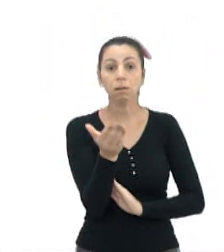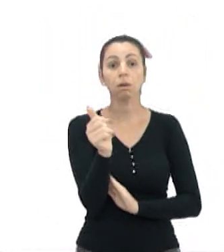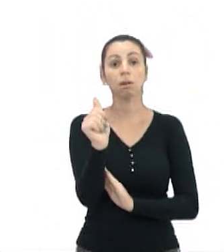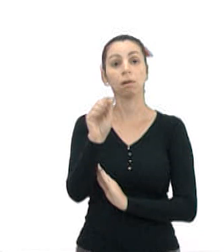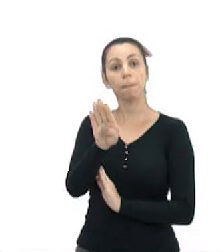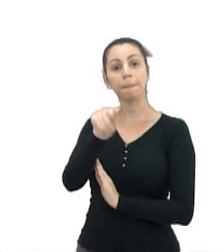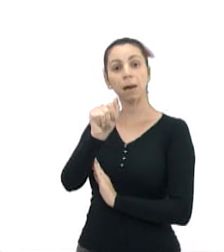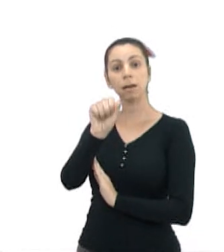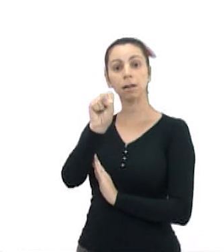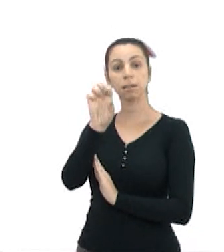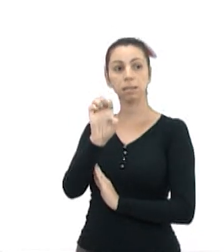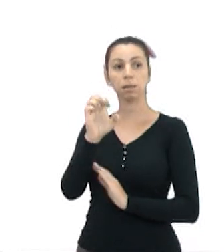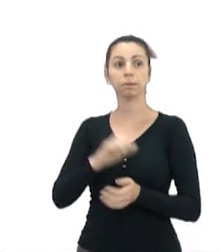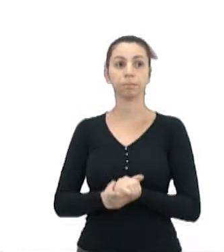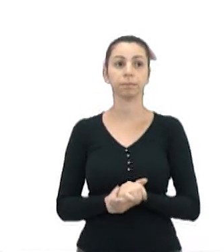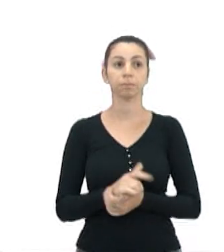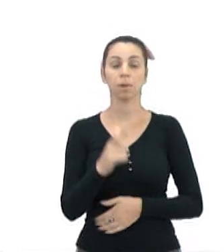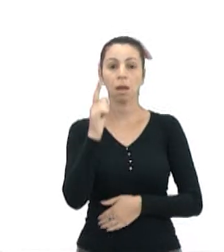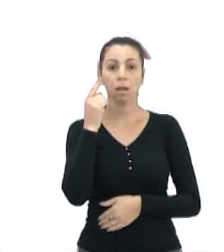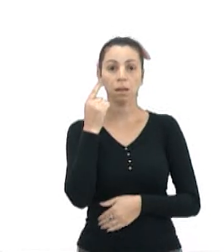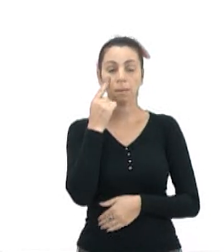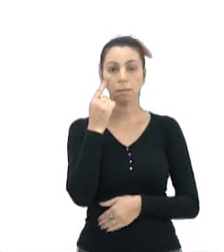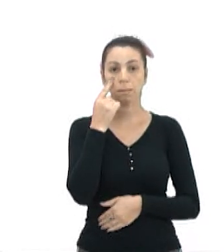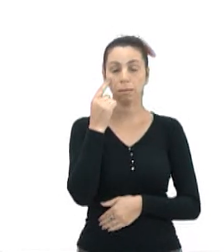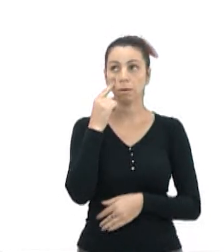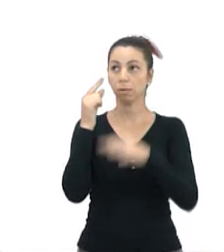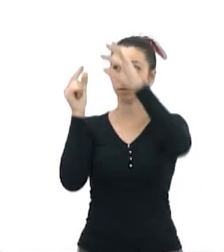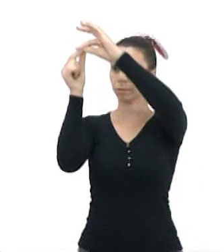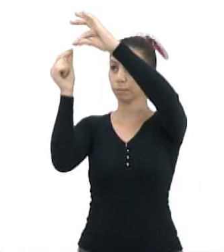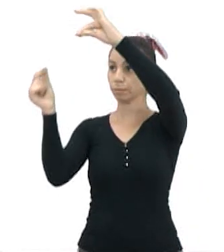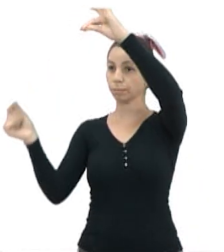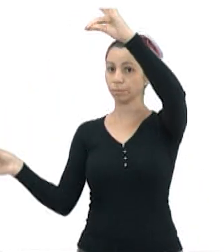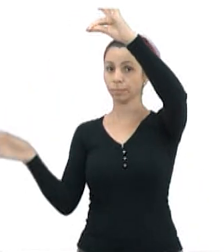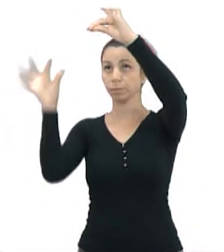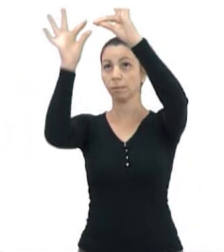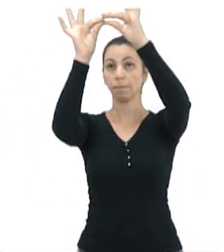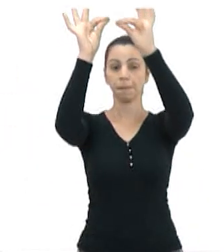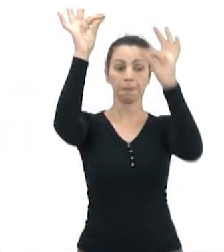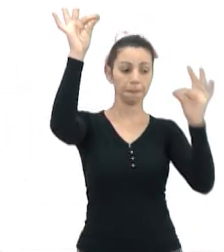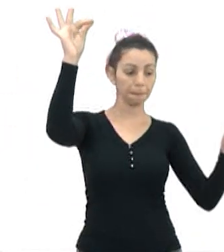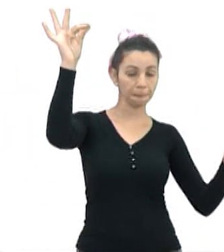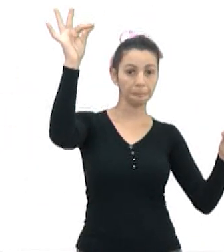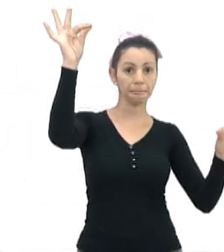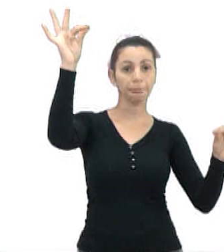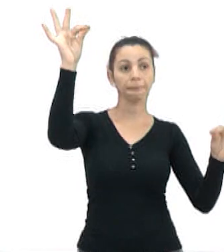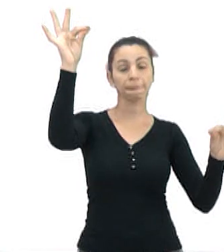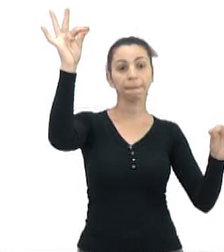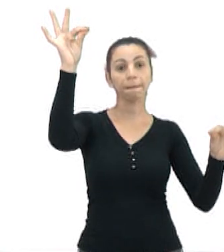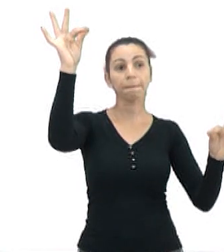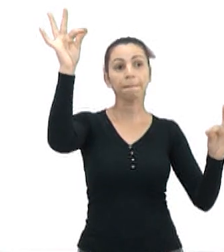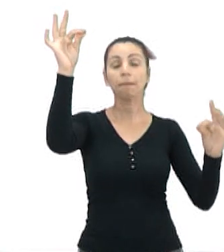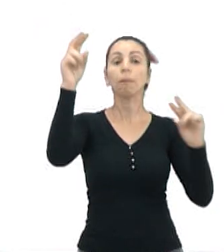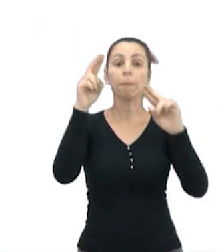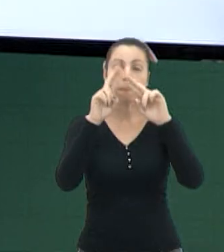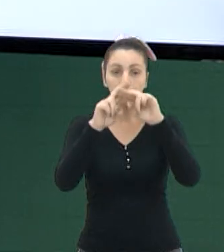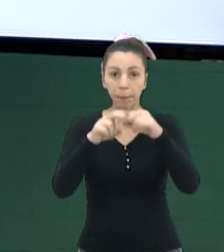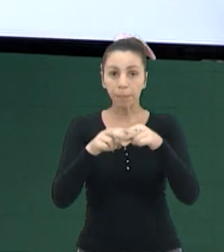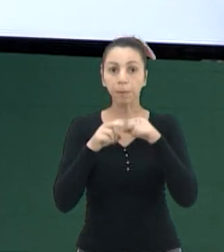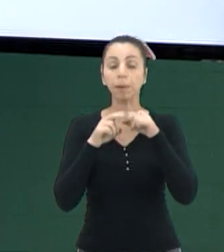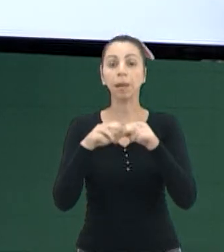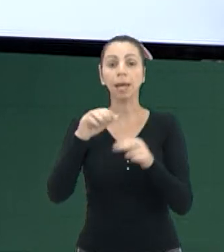os ângulos adjacentes à base, ou seja, aqueles ângulos que são vizinhos à base, então por isso que eles são